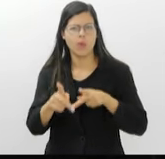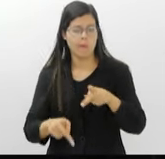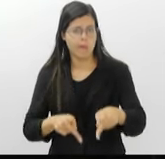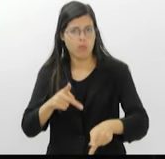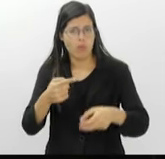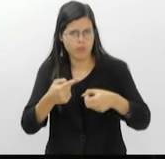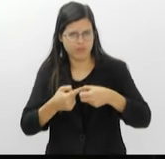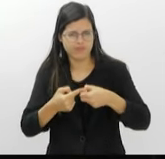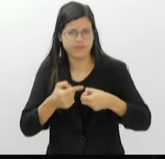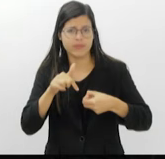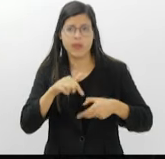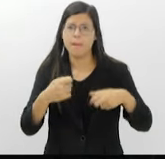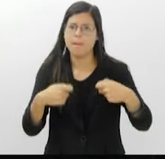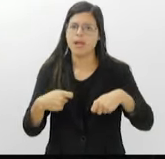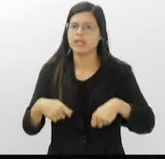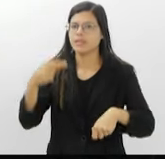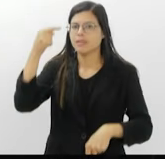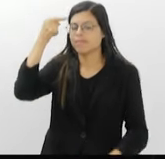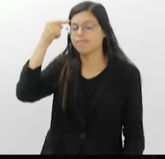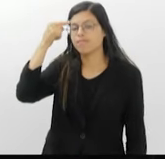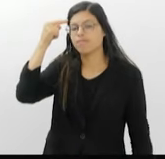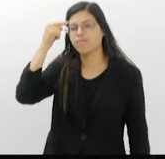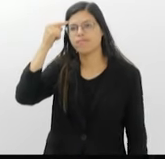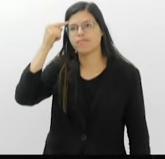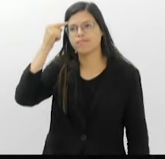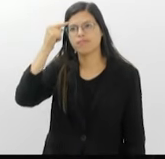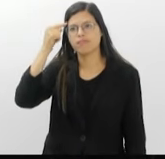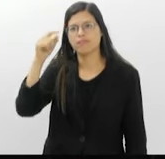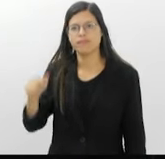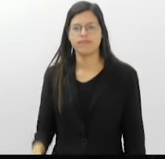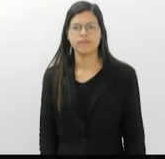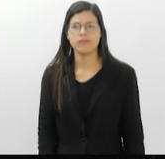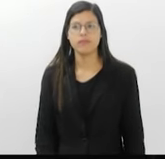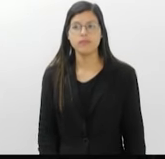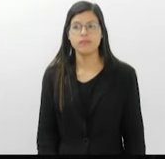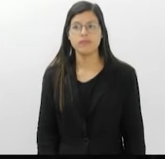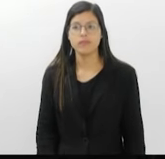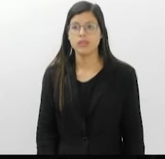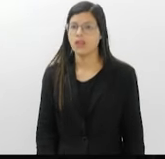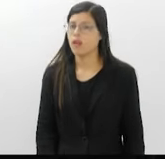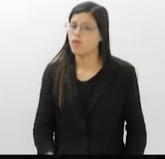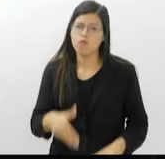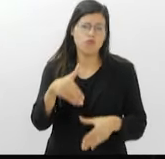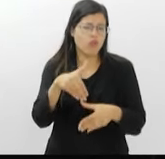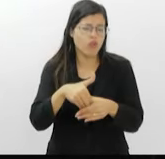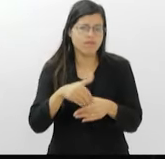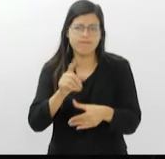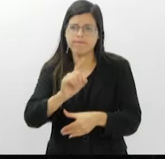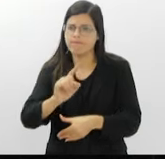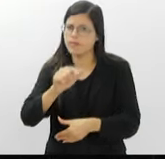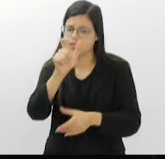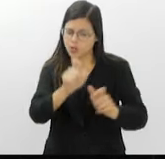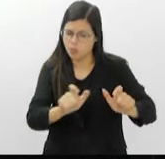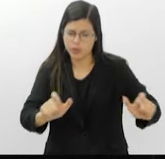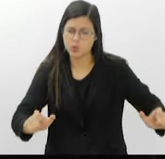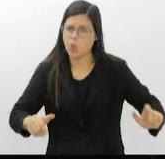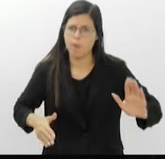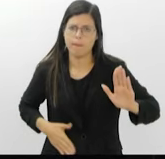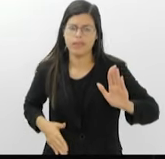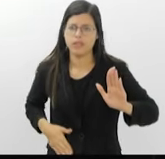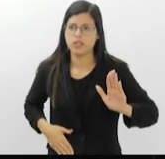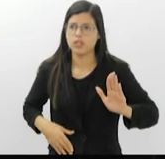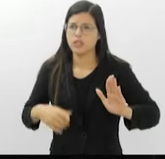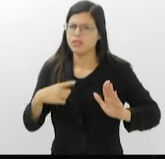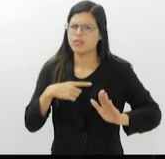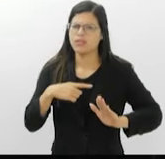Cacuia tem que fazer uma reflexão e não votar nessas pessoas. Tem vários candidatos, são mais